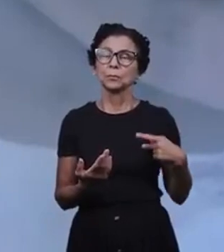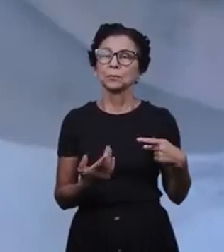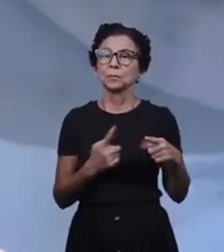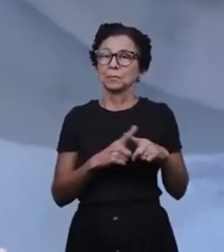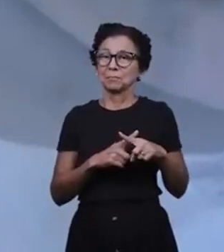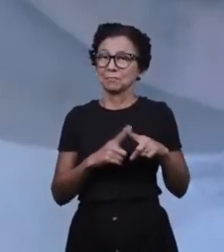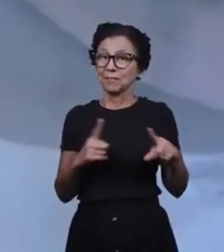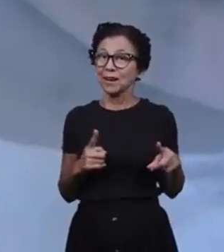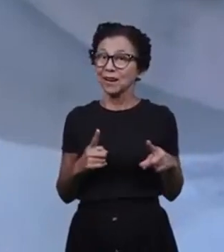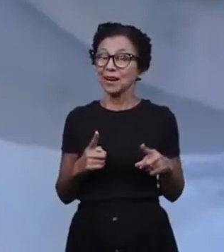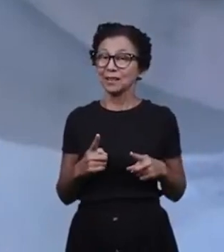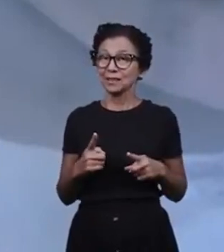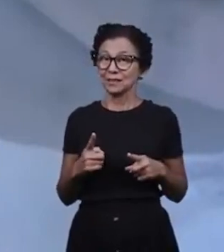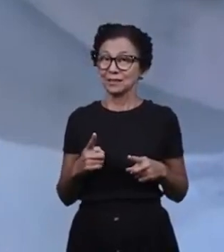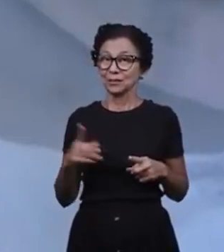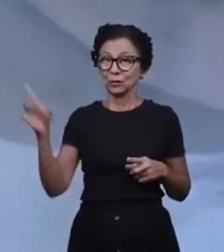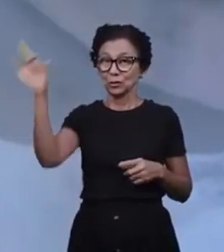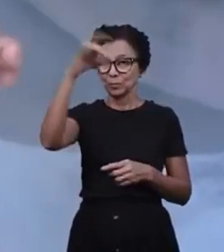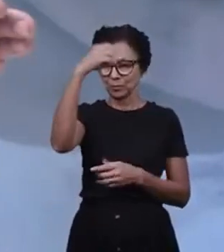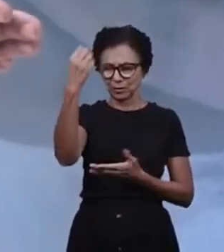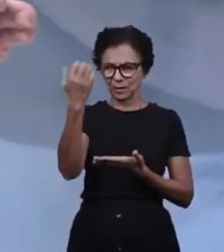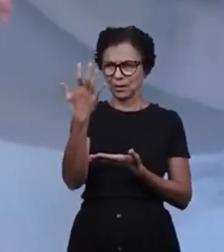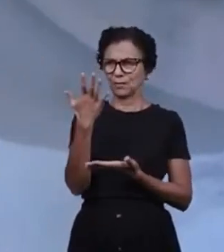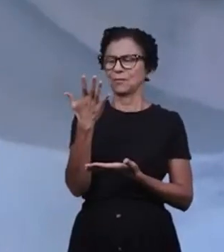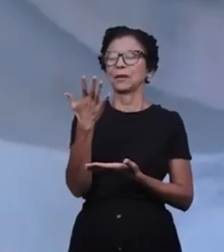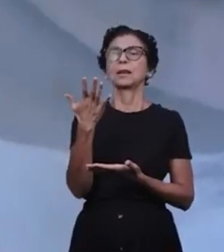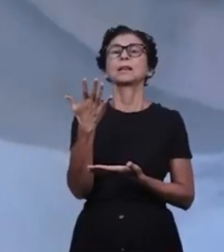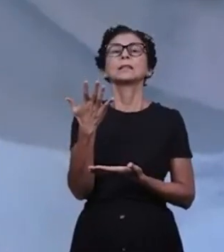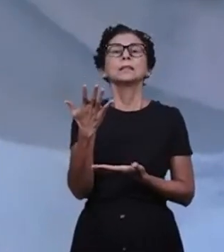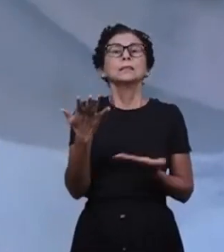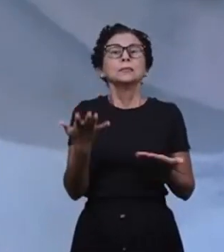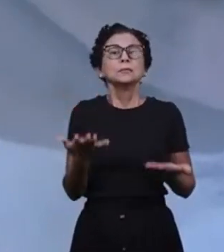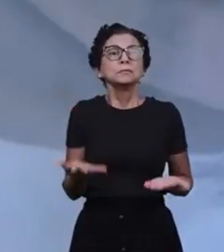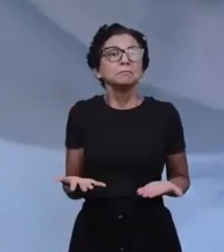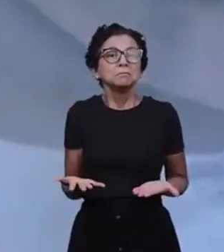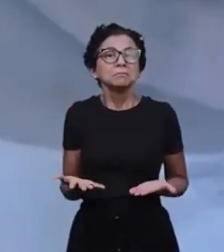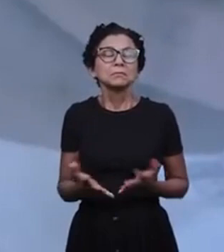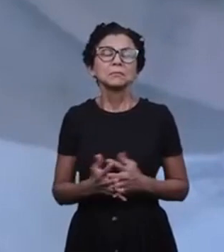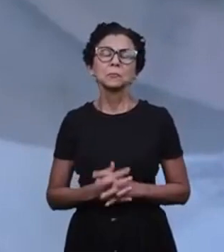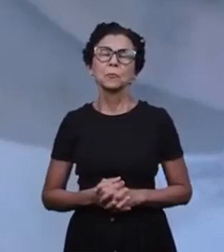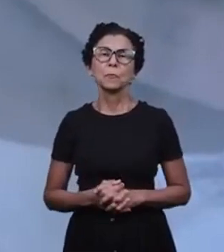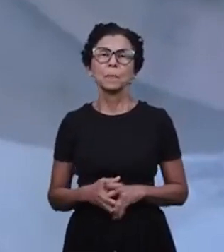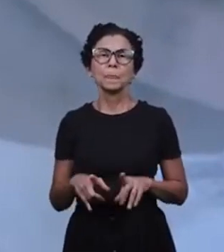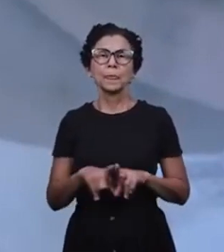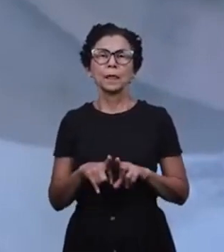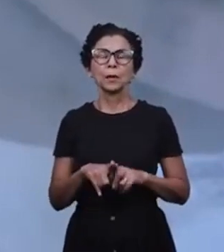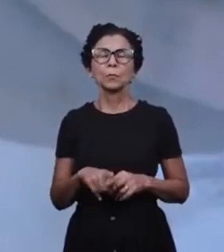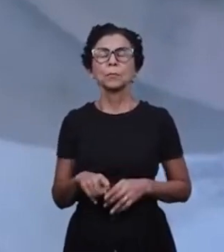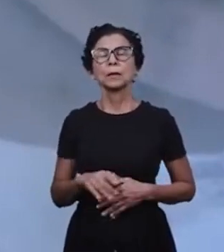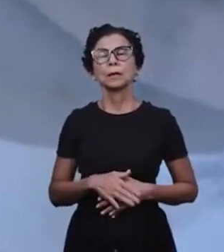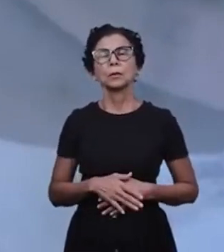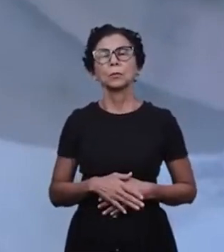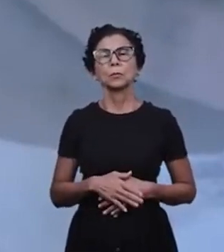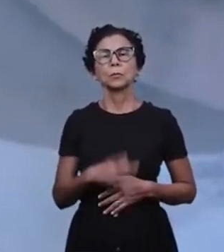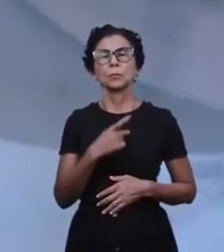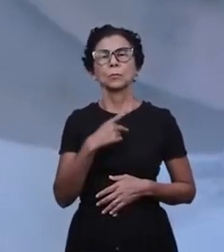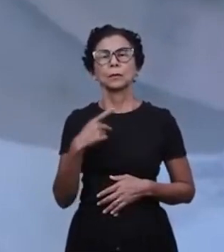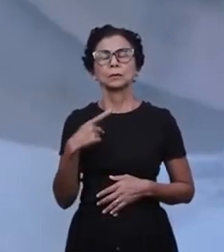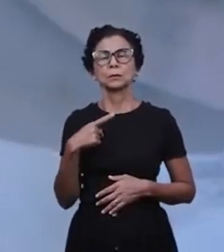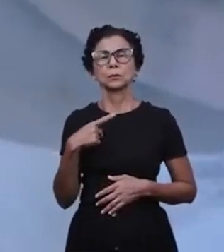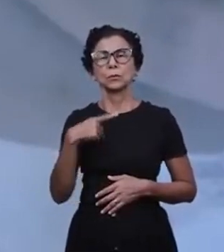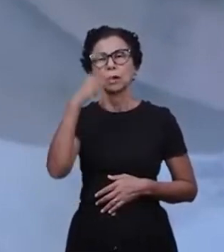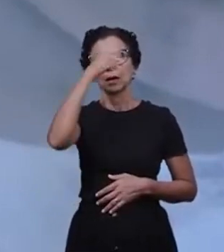Espírito Santo, ele pode revelar, como o Amadeu pode falar muito bem no início da nossa igreja, ele revelou para o